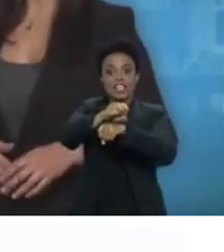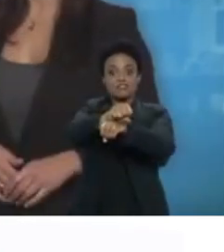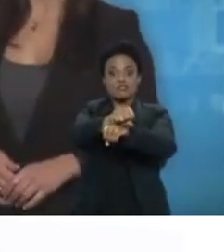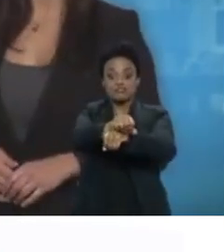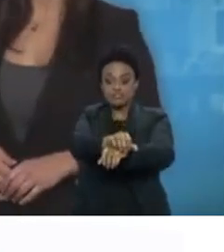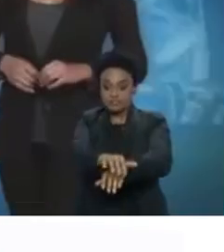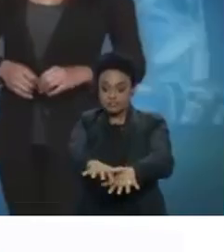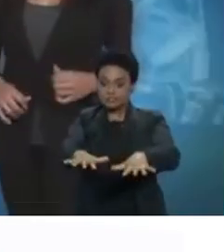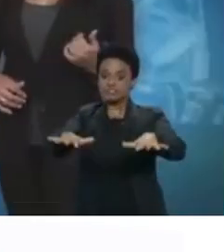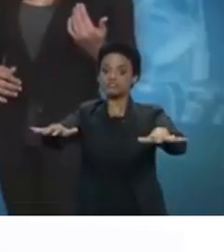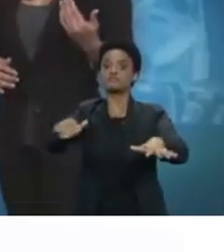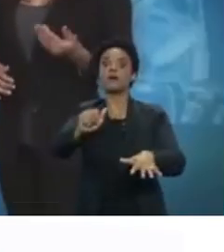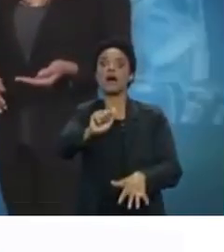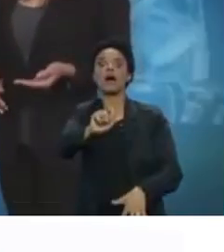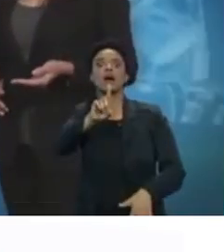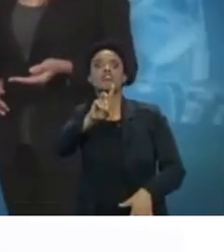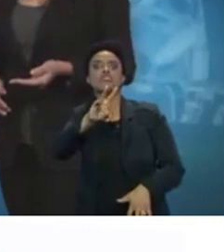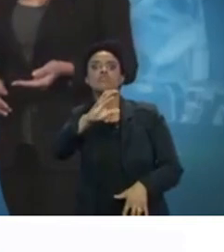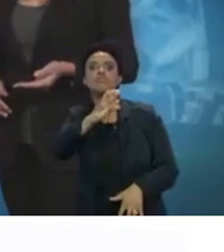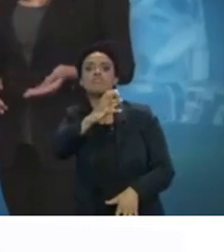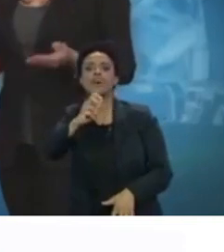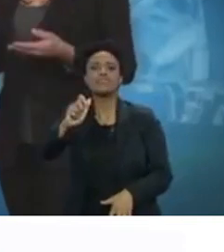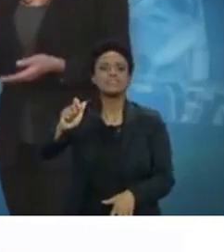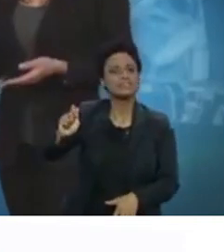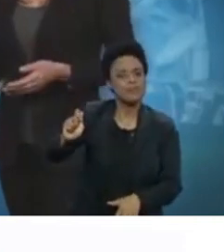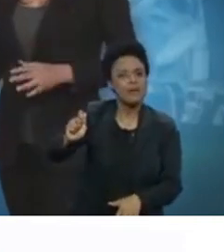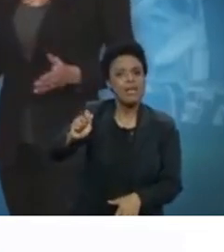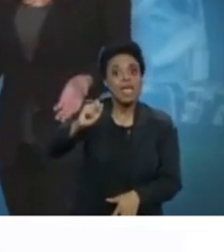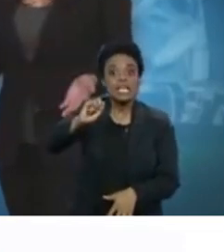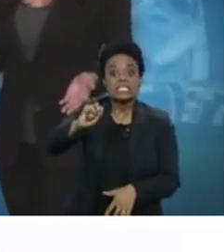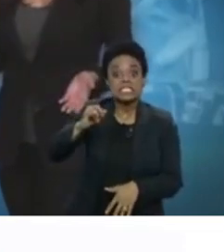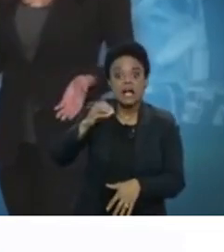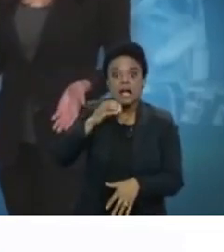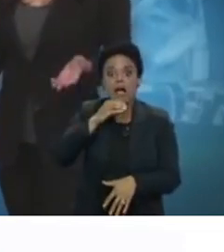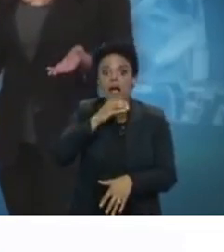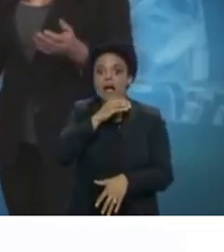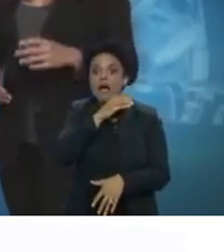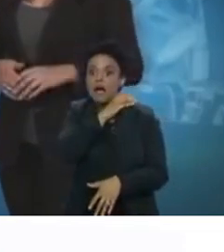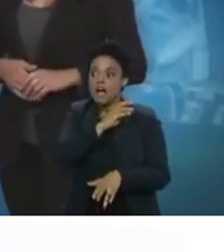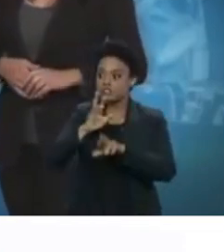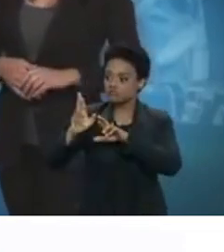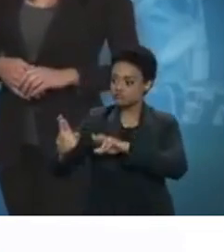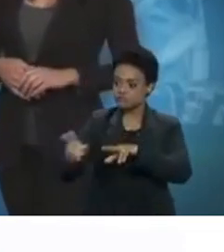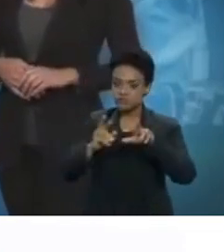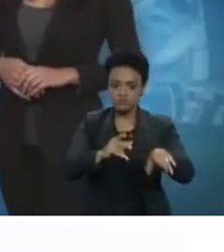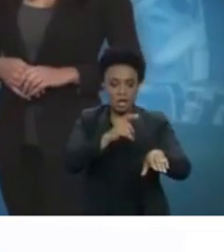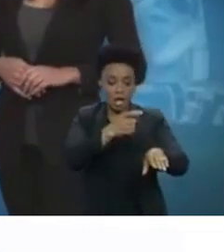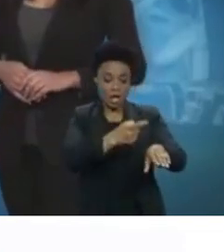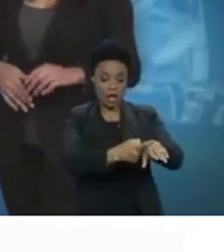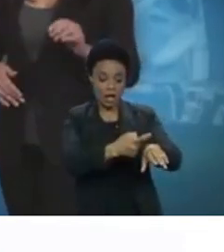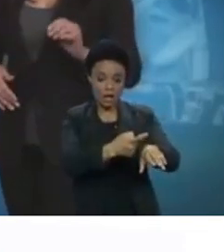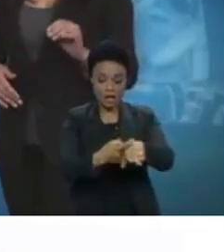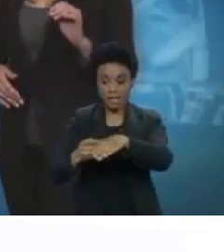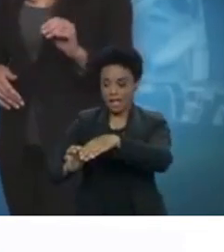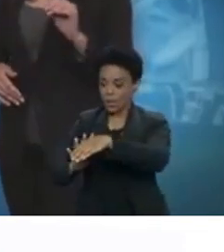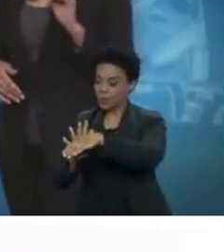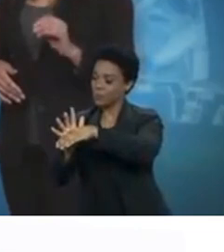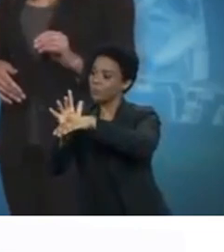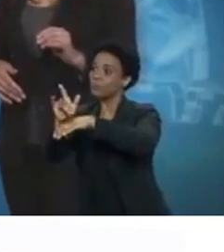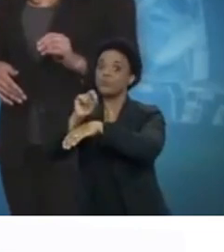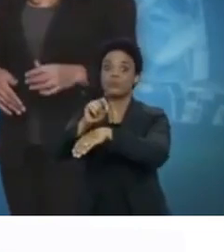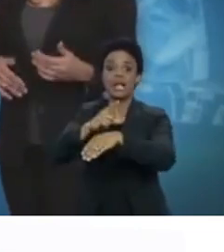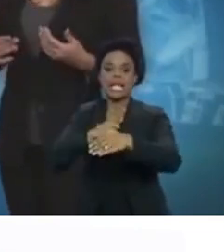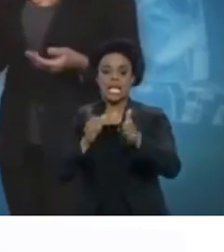a advecção. Se a temperatura da superfície e do fluido forem diferentes, é formada uma região conhecida como camada